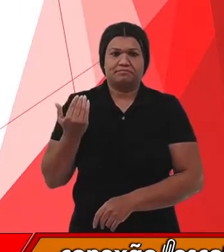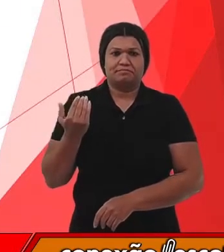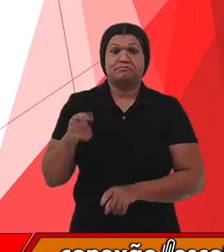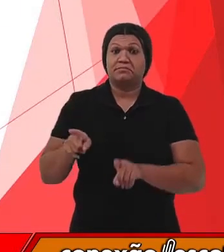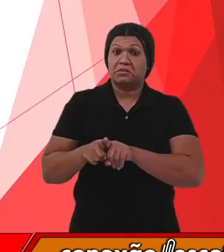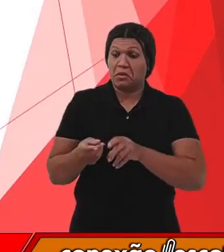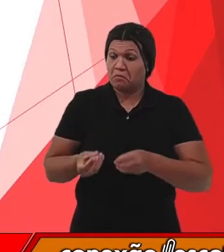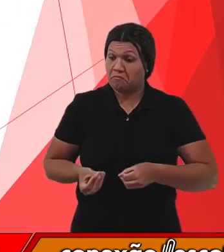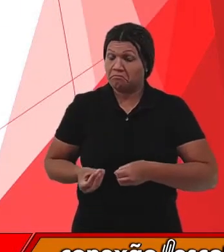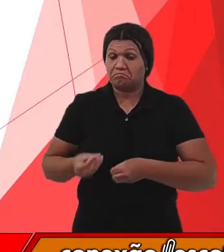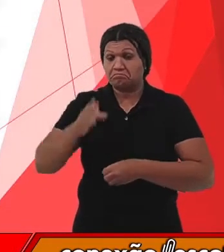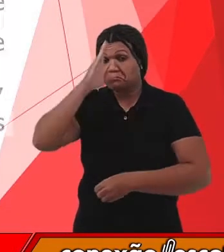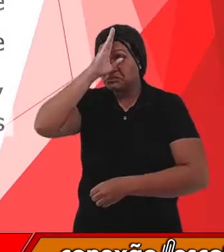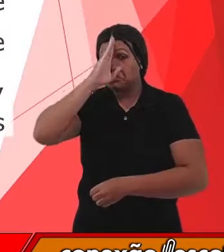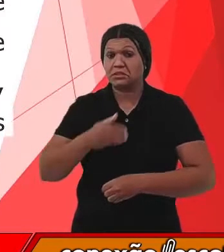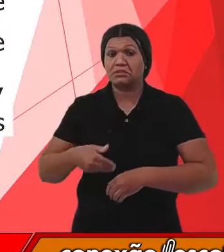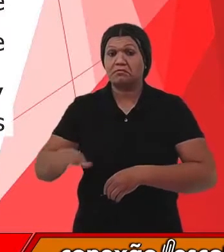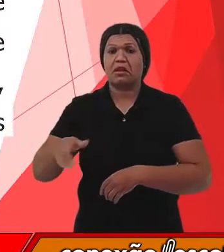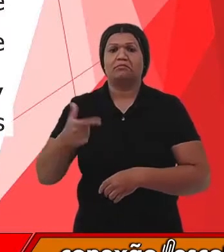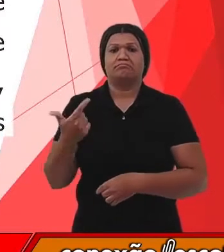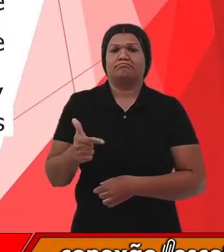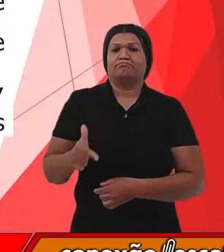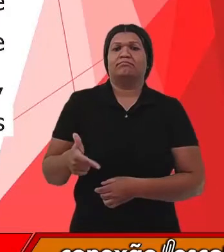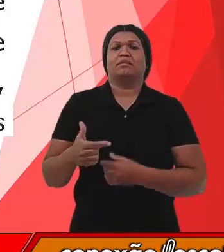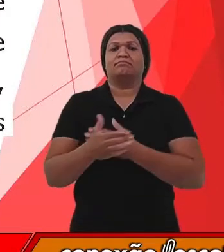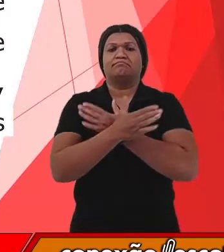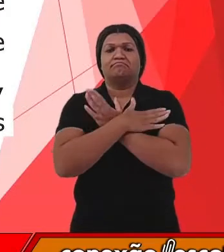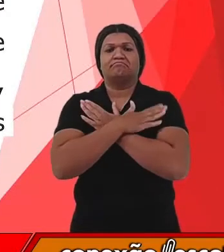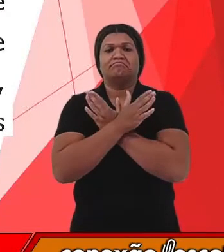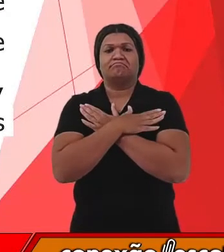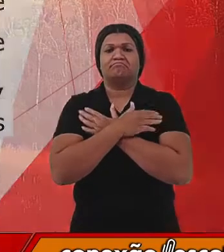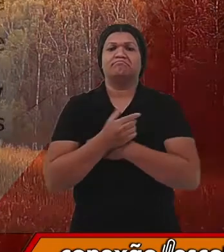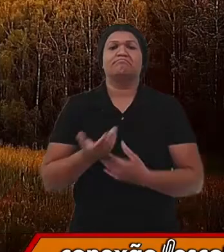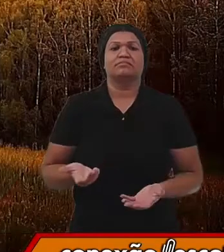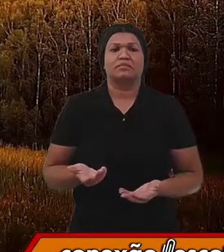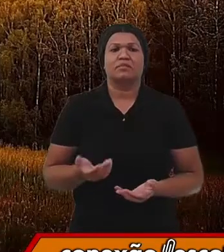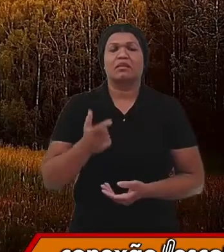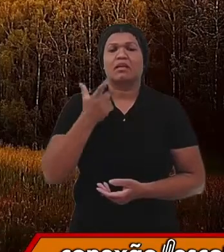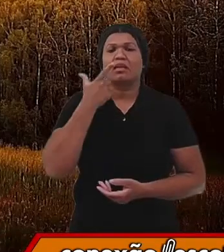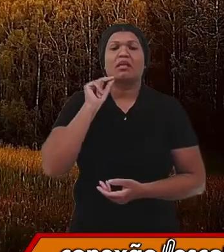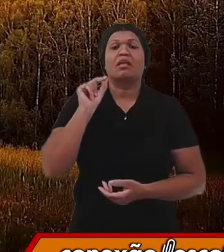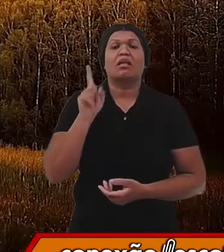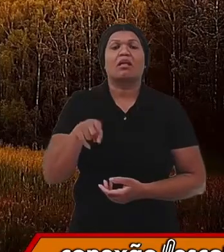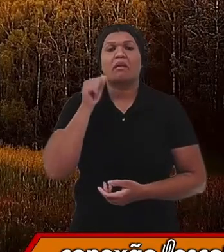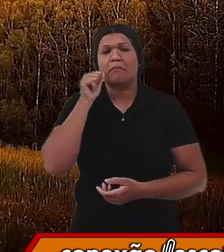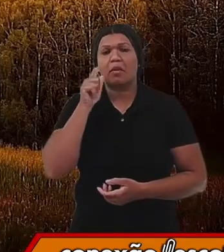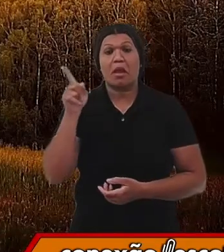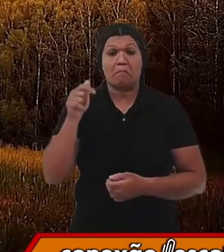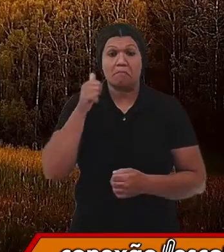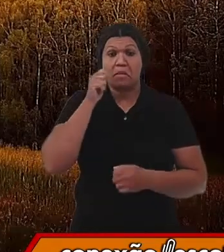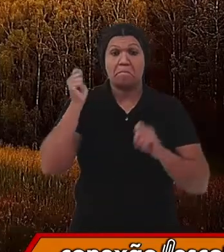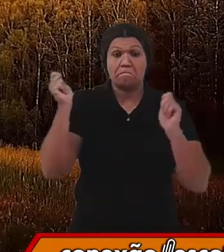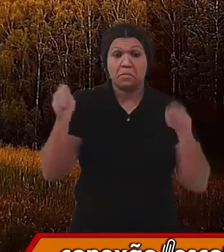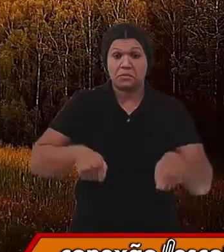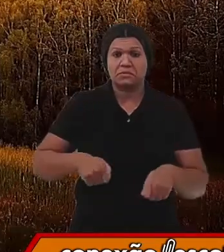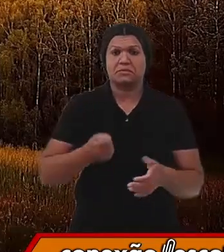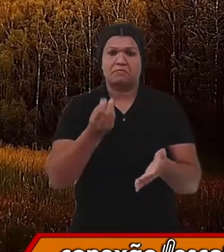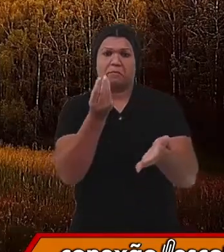subemprego. Quem é Elza Soares para que ela possa fazer isso? É interessante nós pensarmos e ponderarmos um